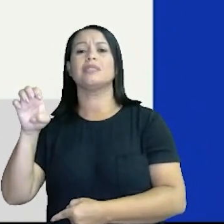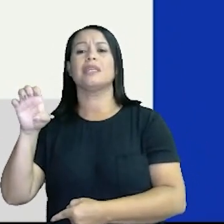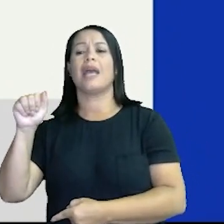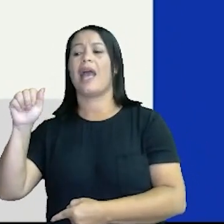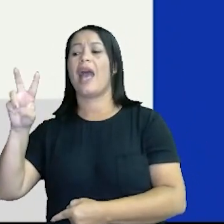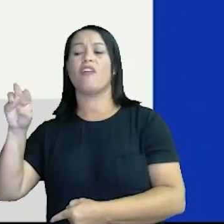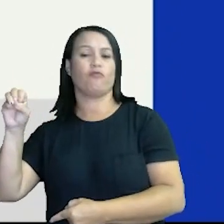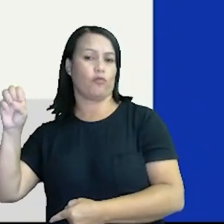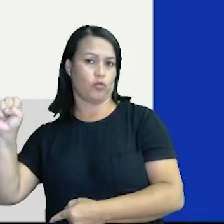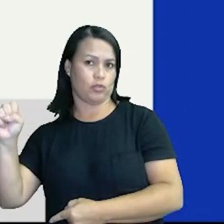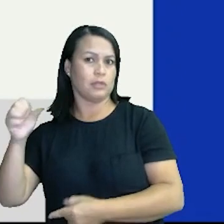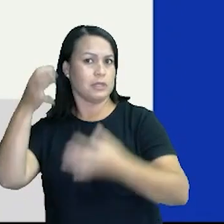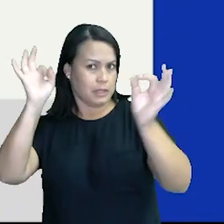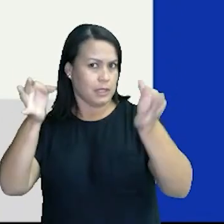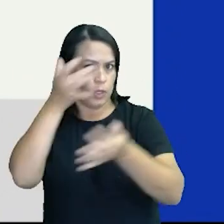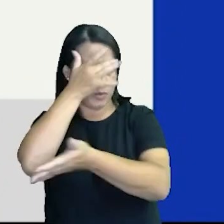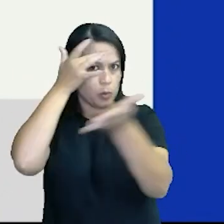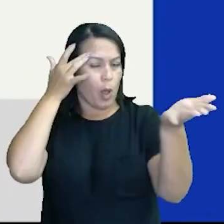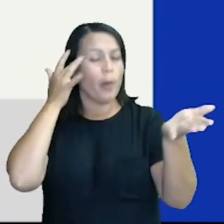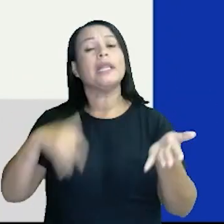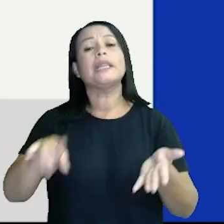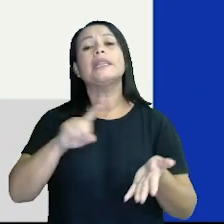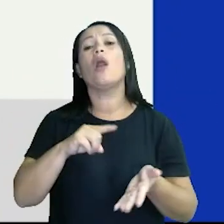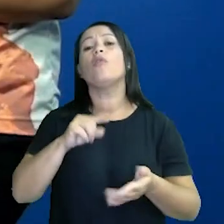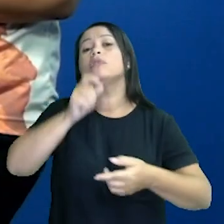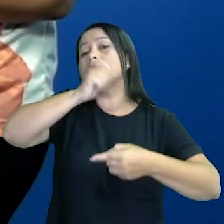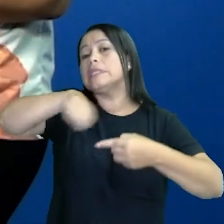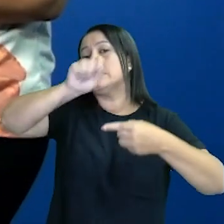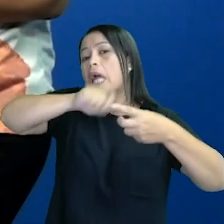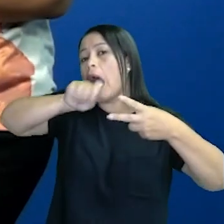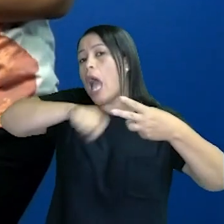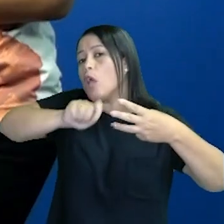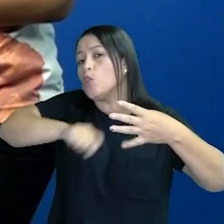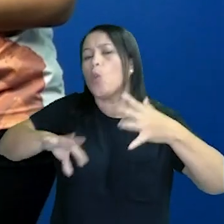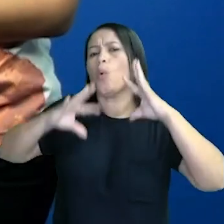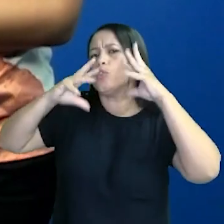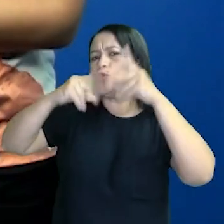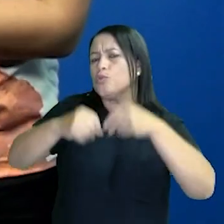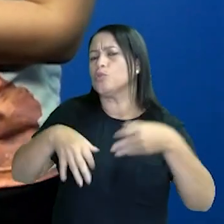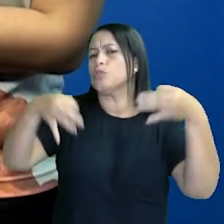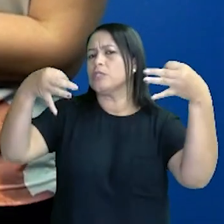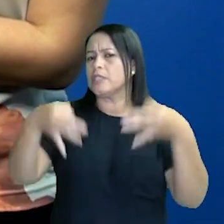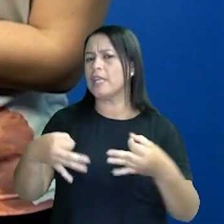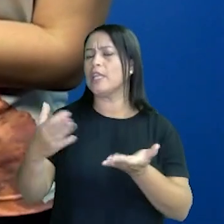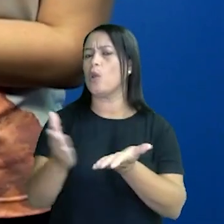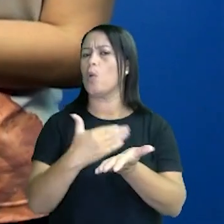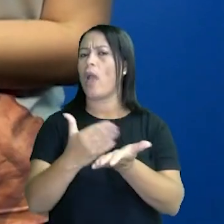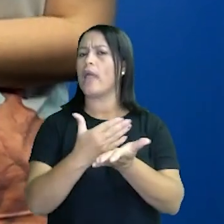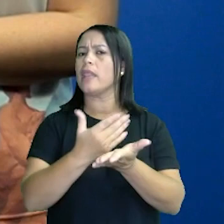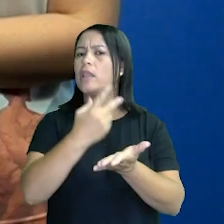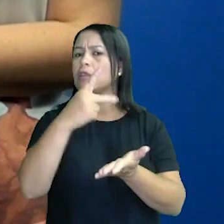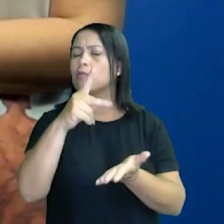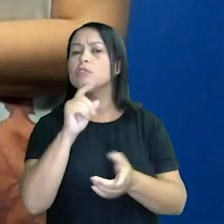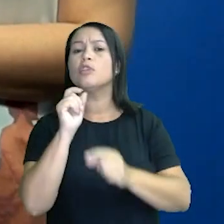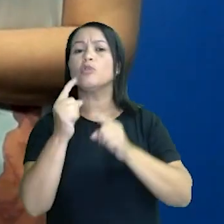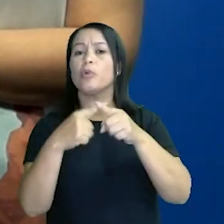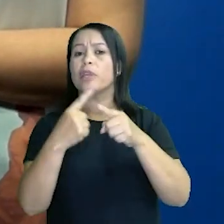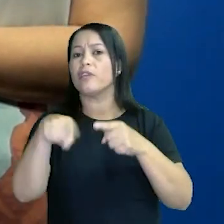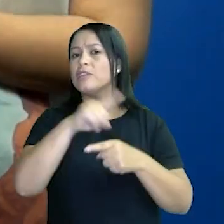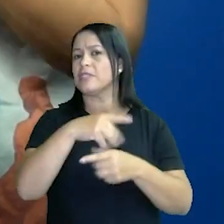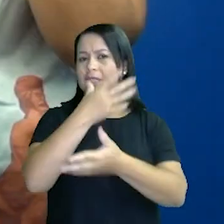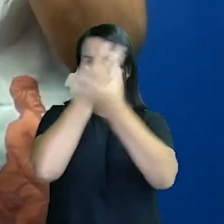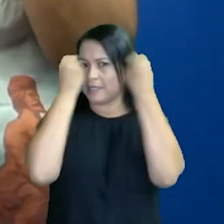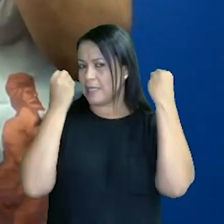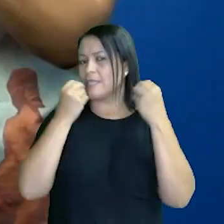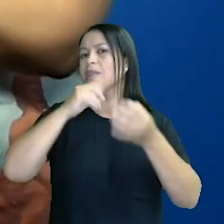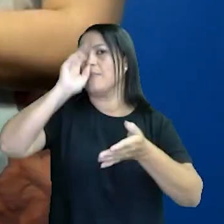4/11. Tá certo, pessoal? E aí anotem tudo bem direitinho no caderno de vocês, para vocês não esquecer